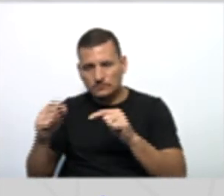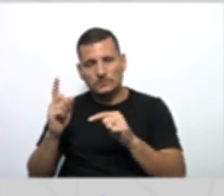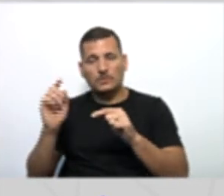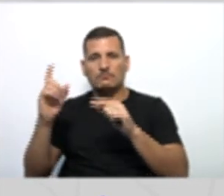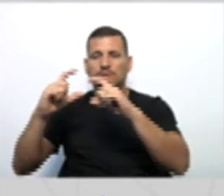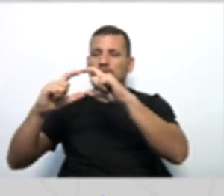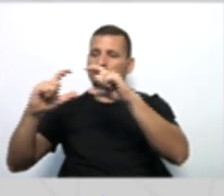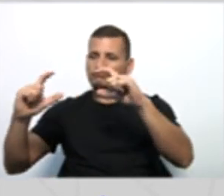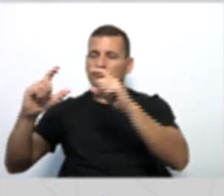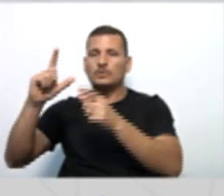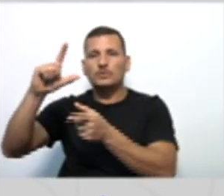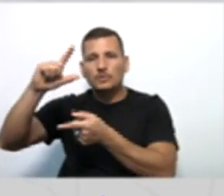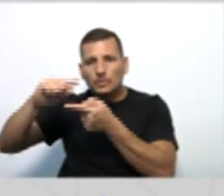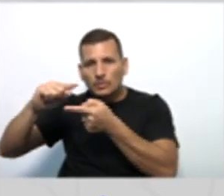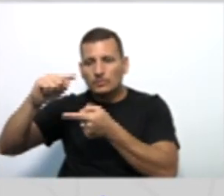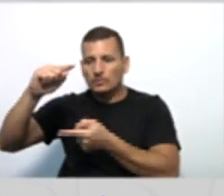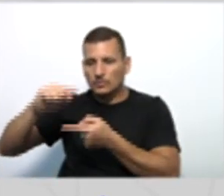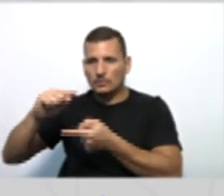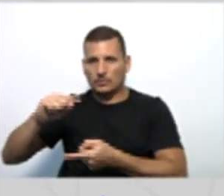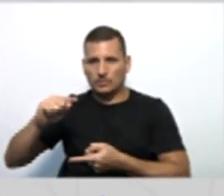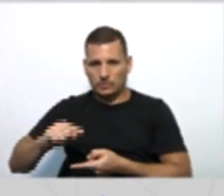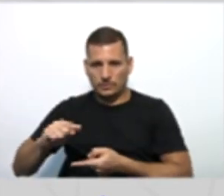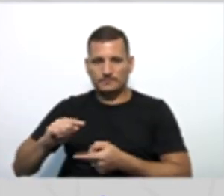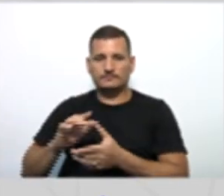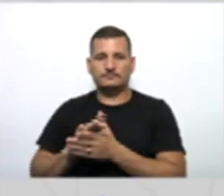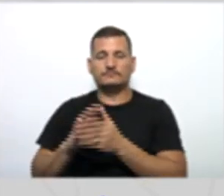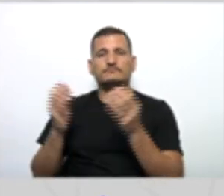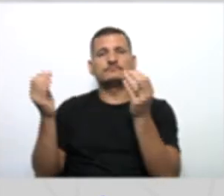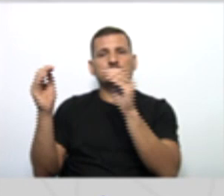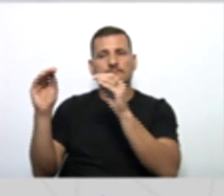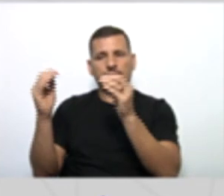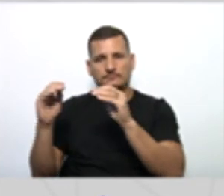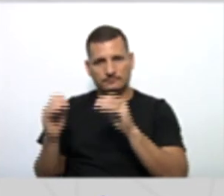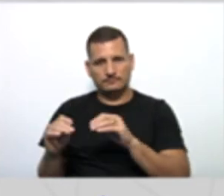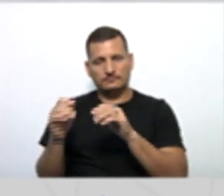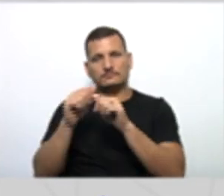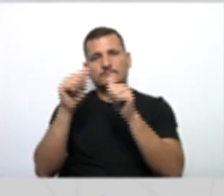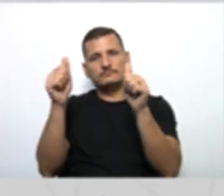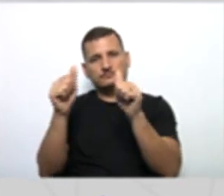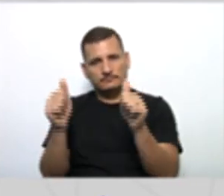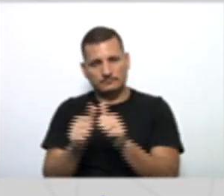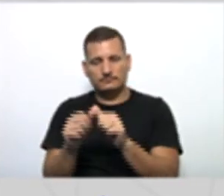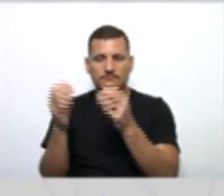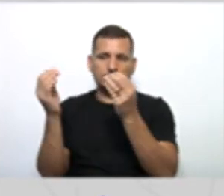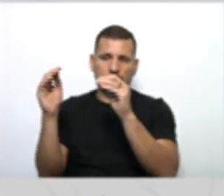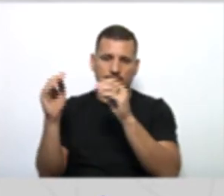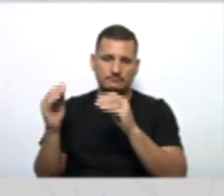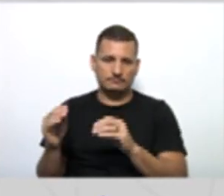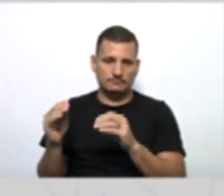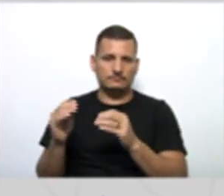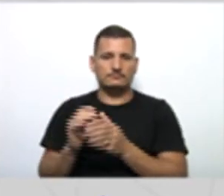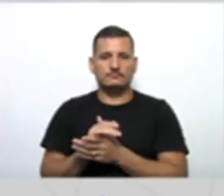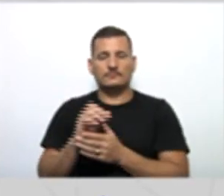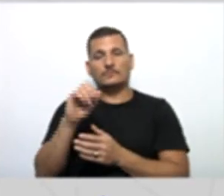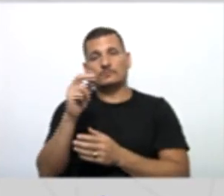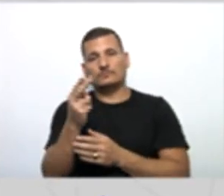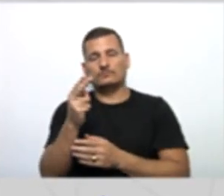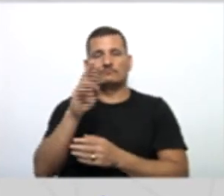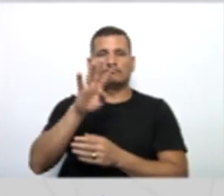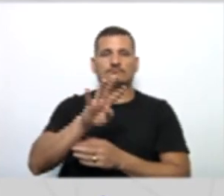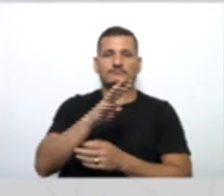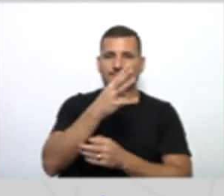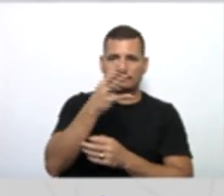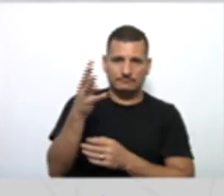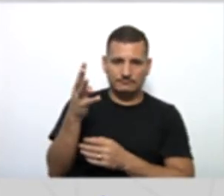curtos e claros. Incluir figuras, se vocês tiverem uma figura, ou a tabela.